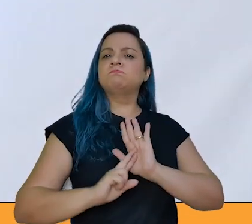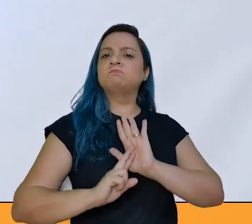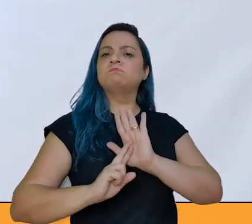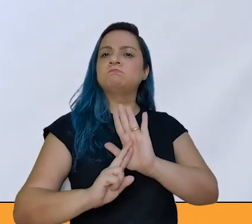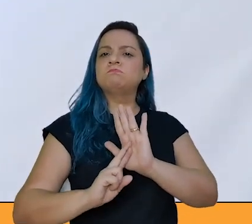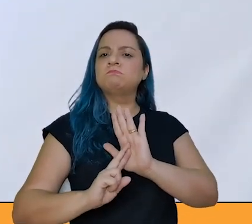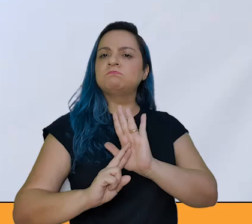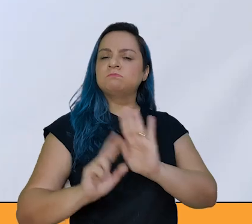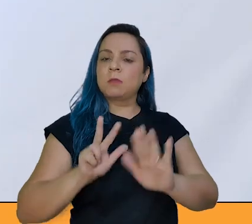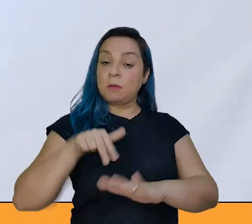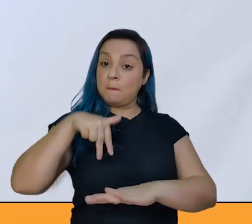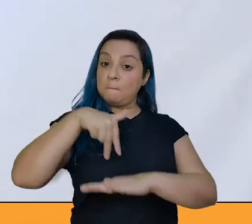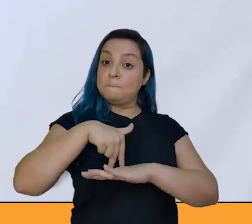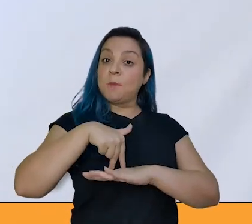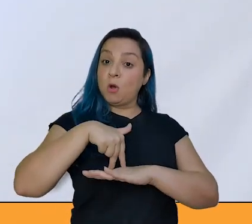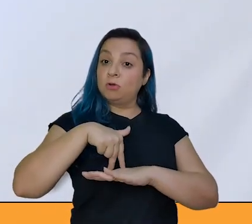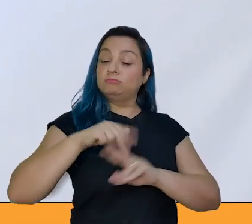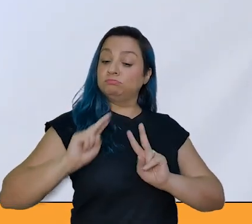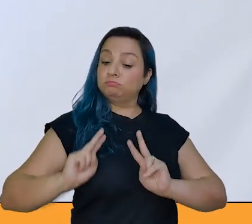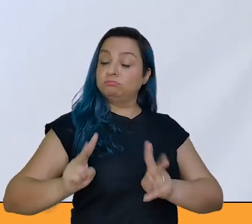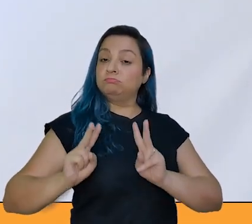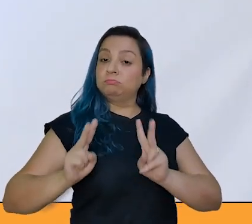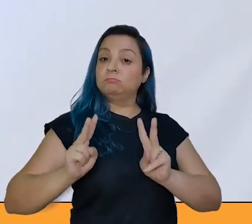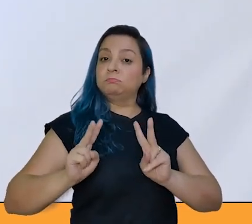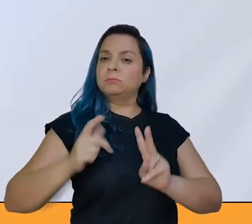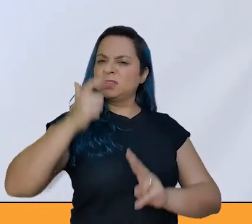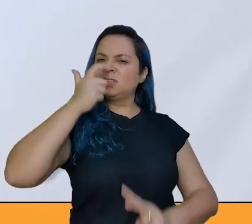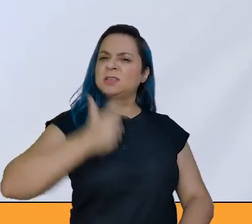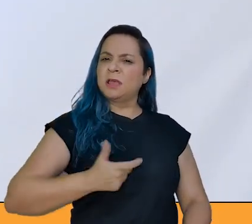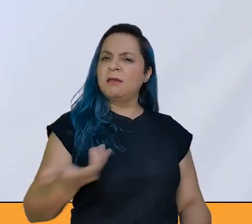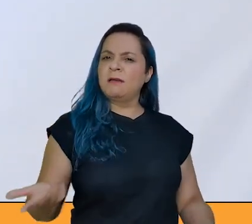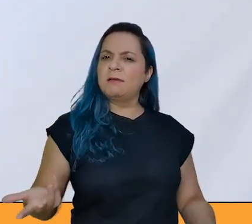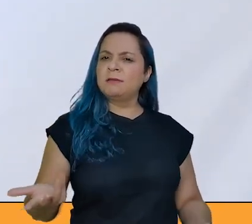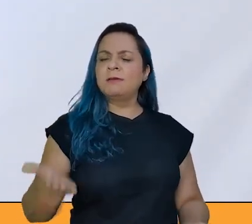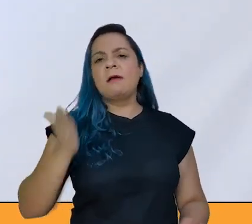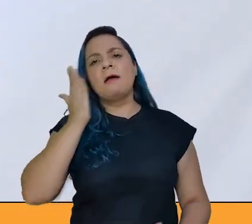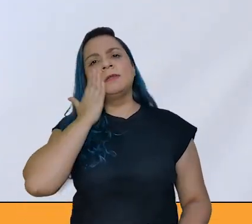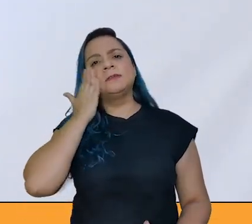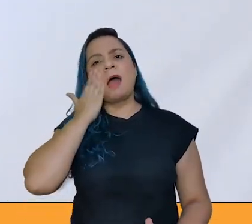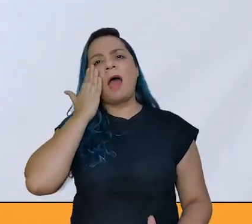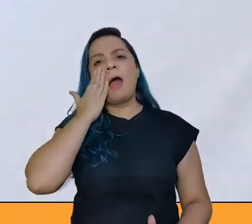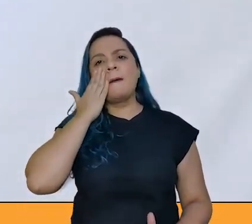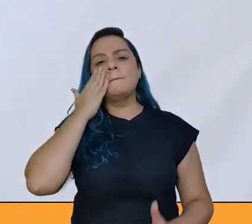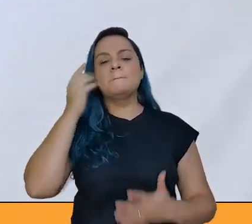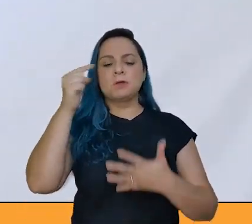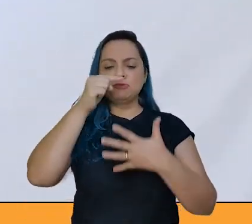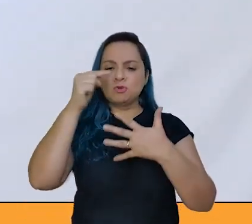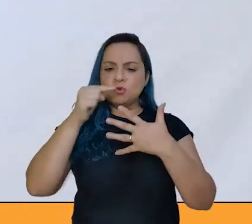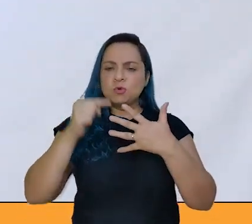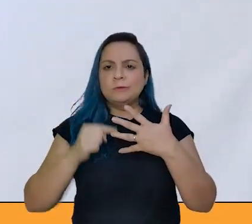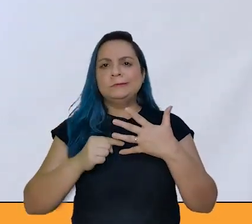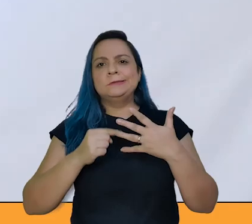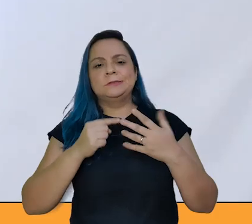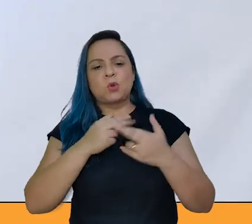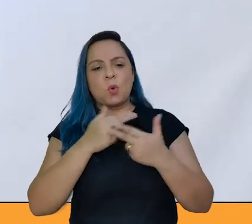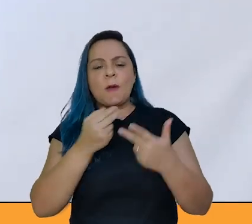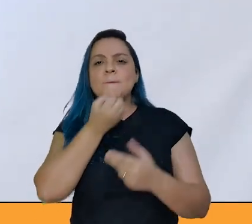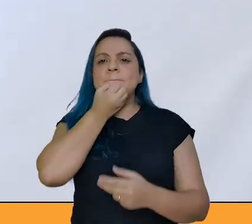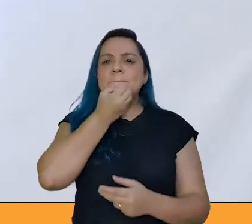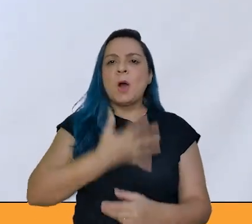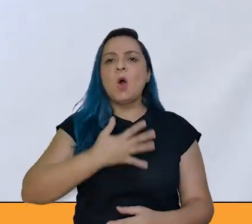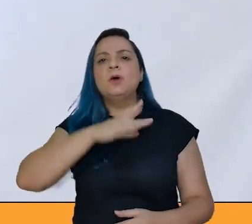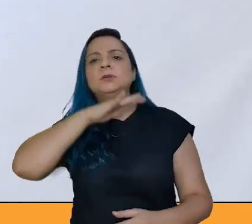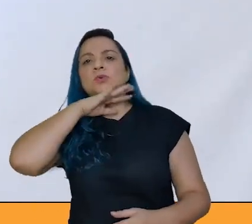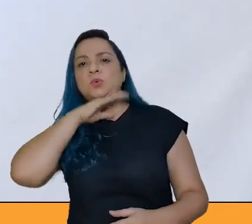sabe manter a pose e a posição e ser quem é, e sabe quais são os prós e os contras